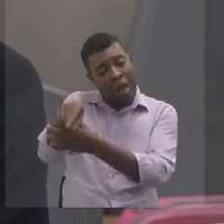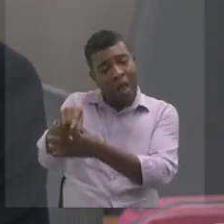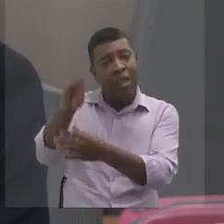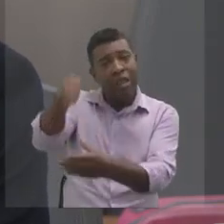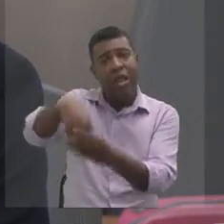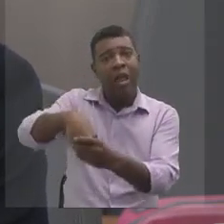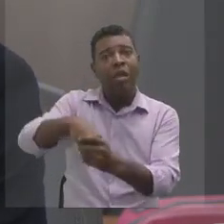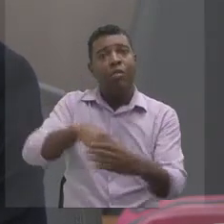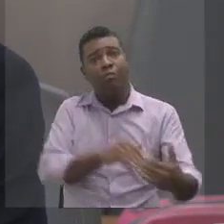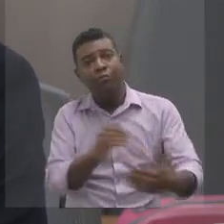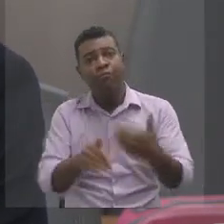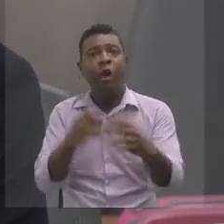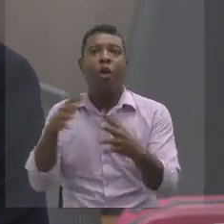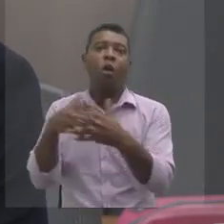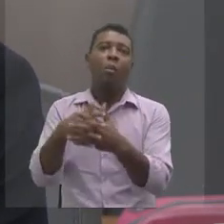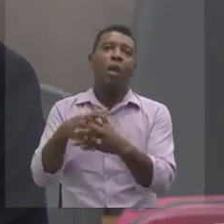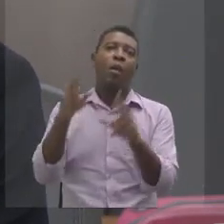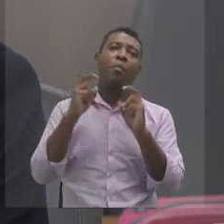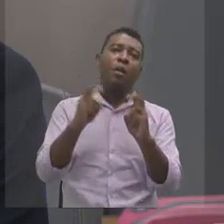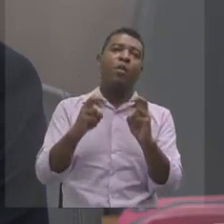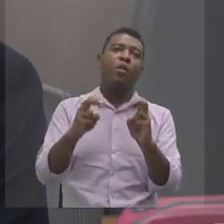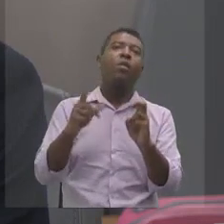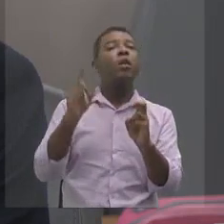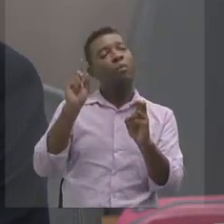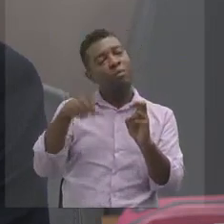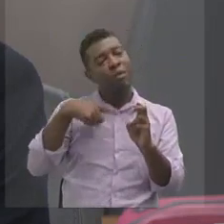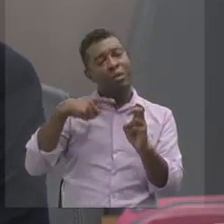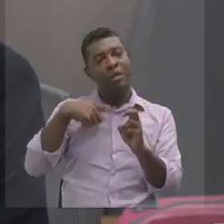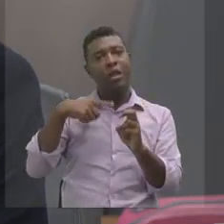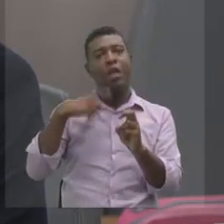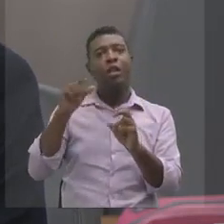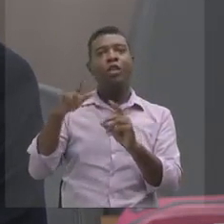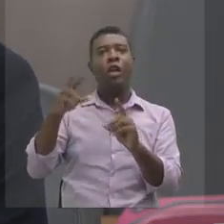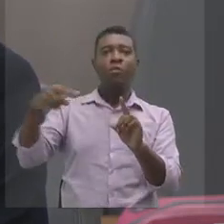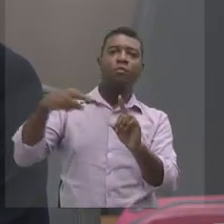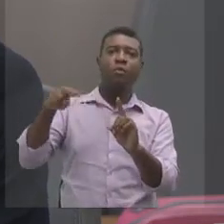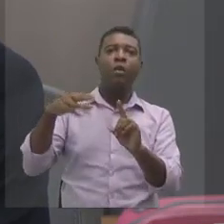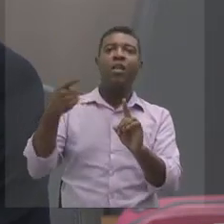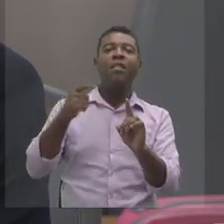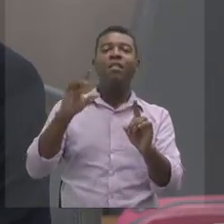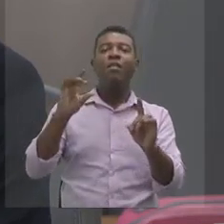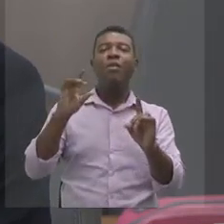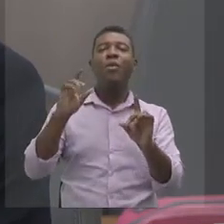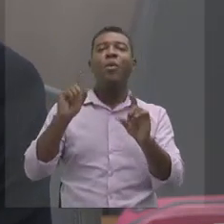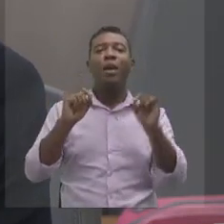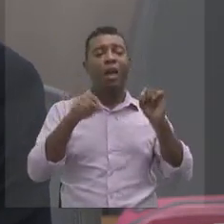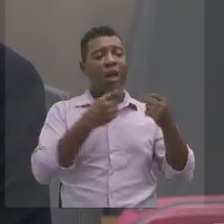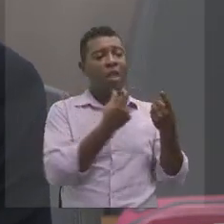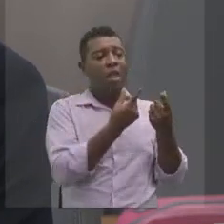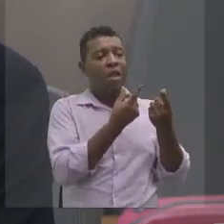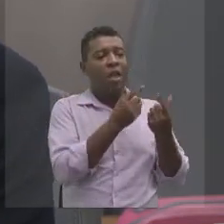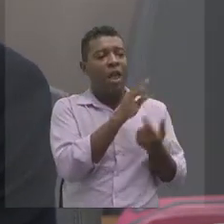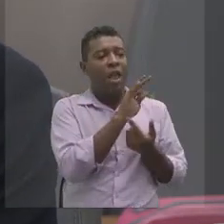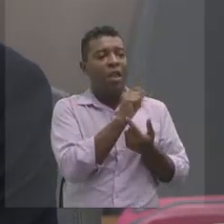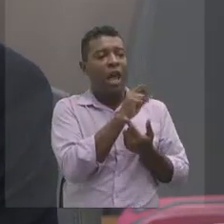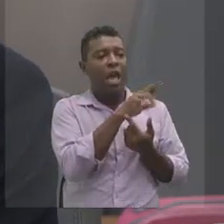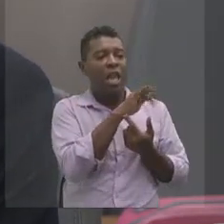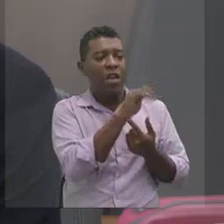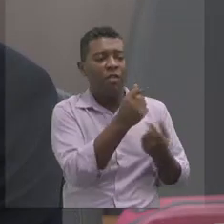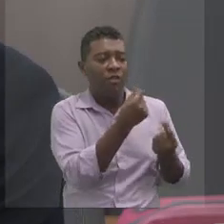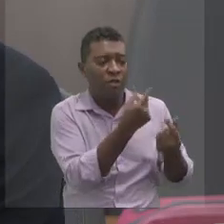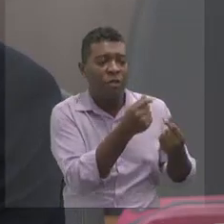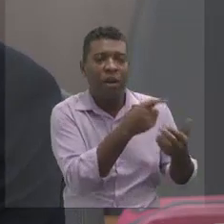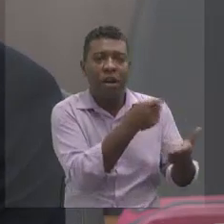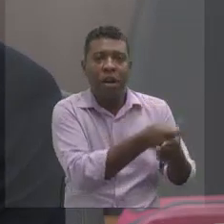há aqui um né um posicionamento do tribunal em relação a não ter esses casamento nem entre esse sistema de tarifa de remuneração e